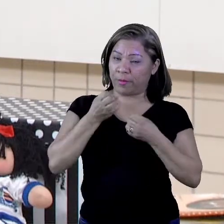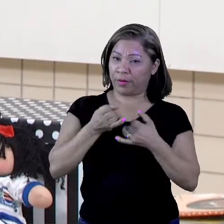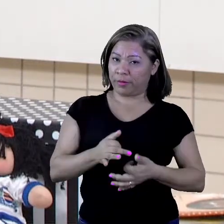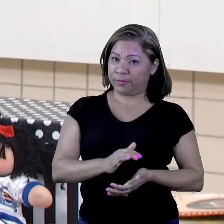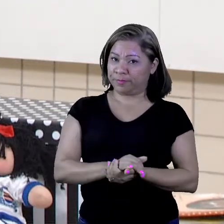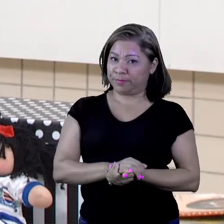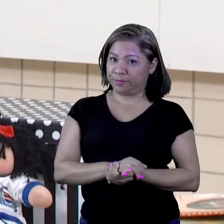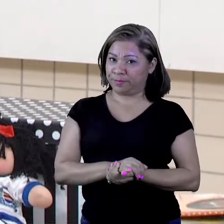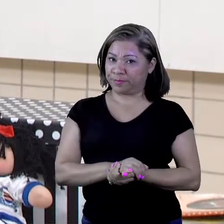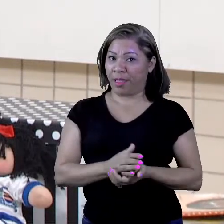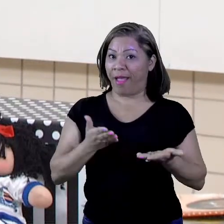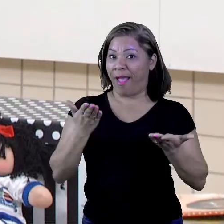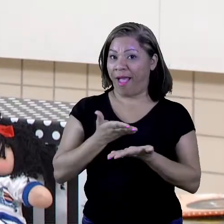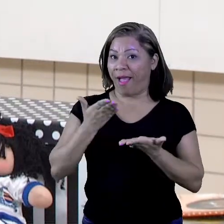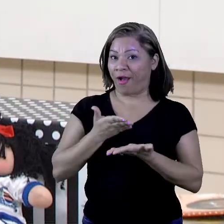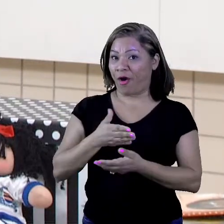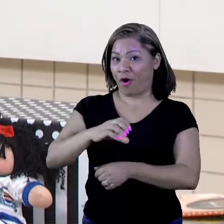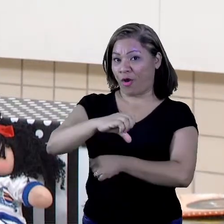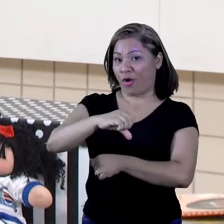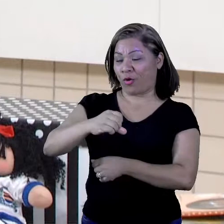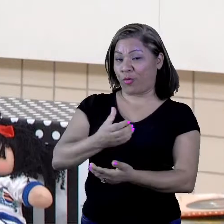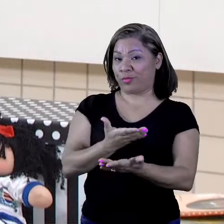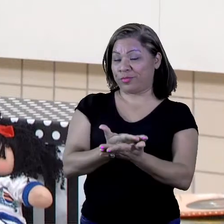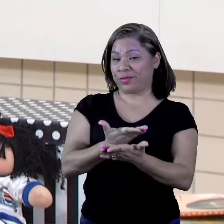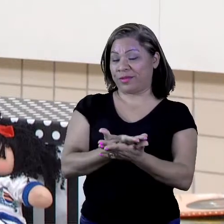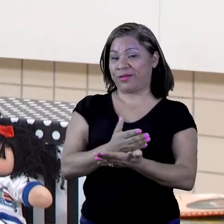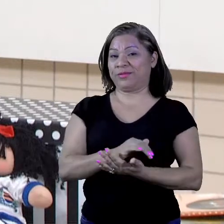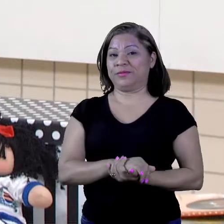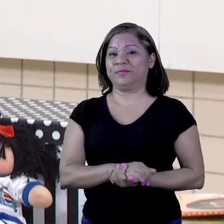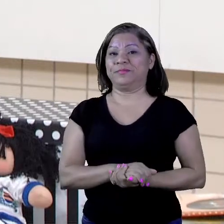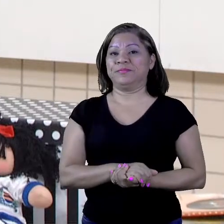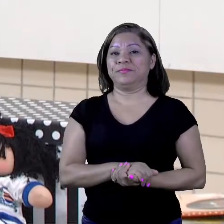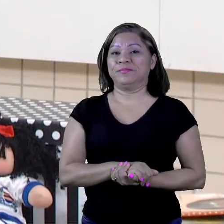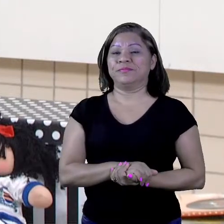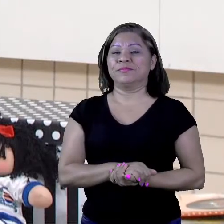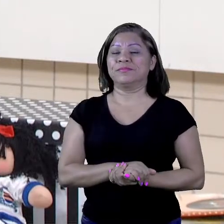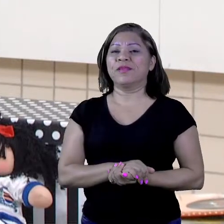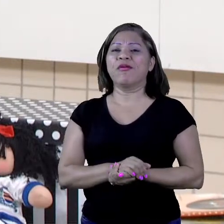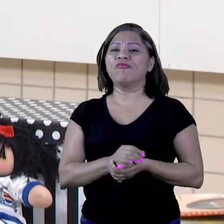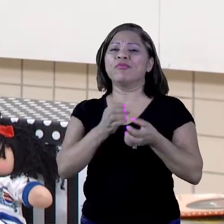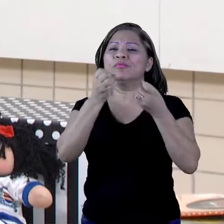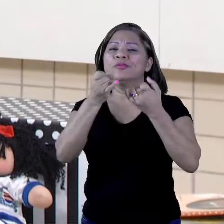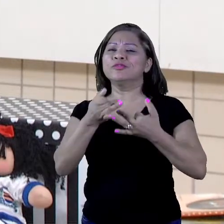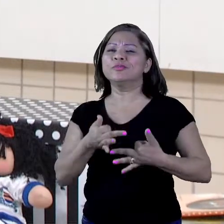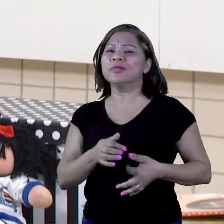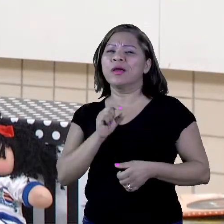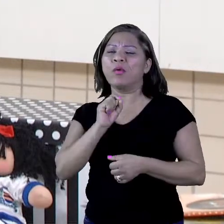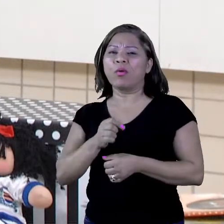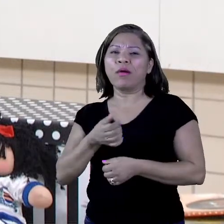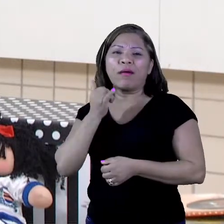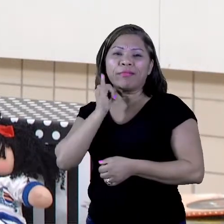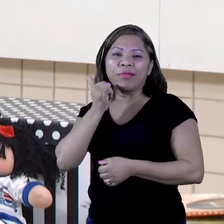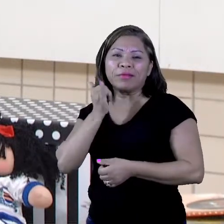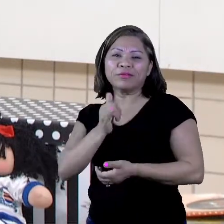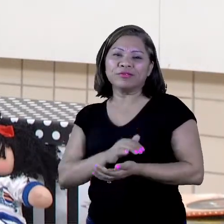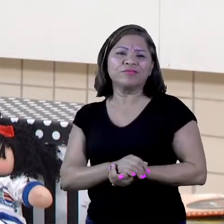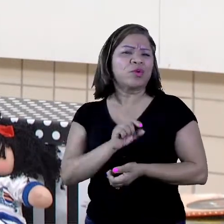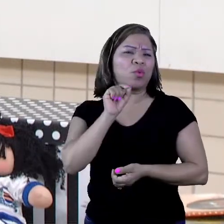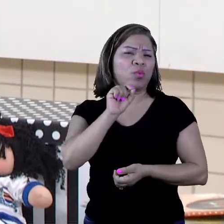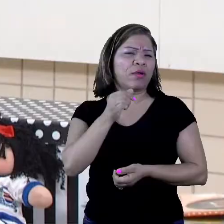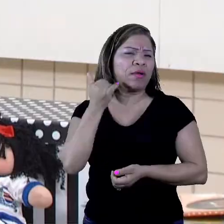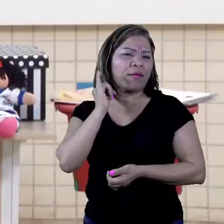nossa 9ª aula, nós vamos falar sobre narrativa. O que é uma narrativa? Então, olha só,